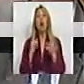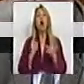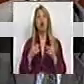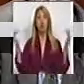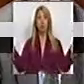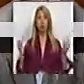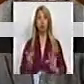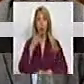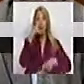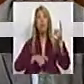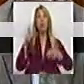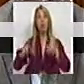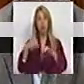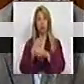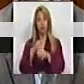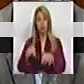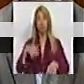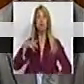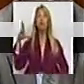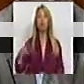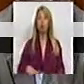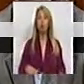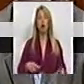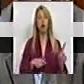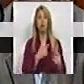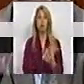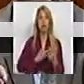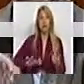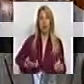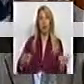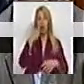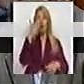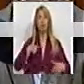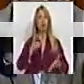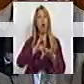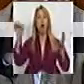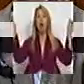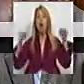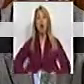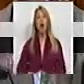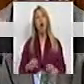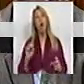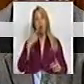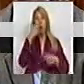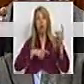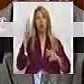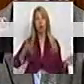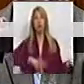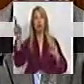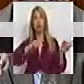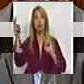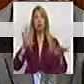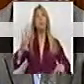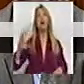significativamente a população ativa em Portugal entre desempregados, desencorajados e imigrados, que reduziu